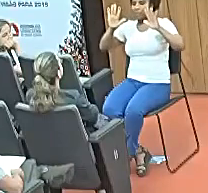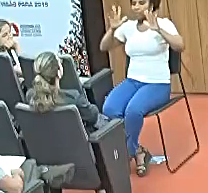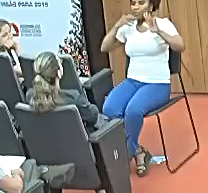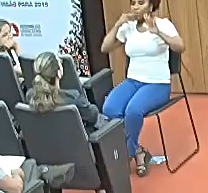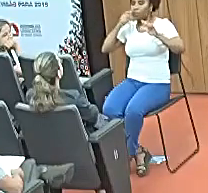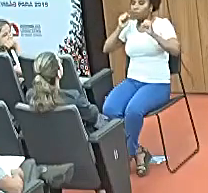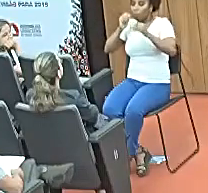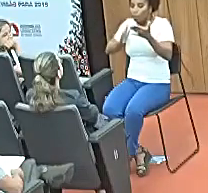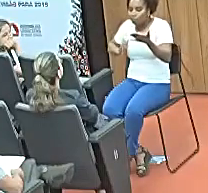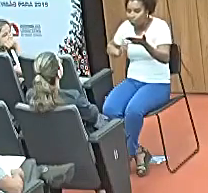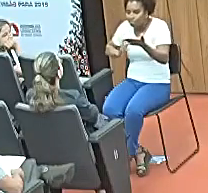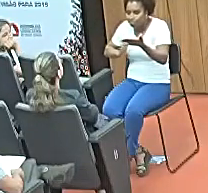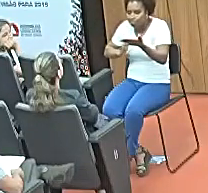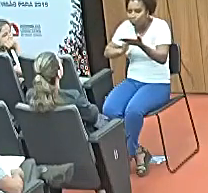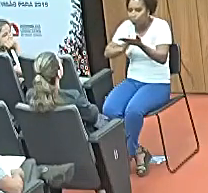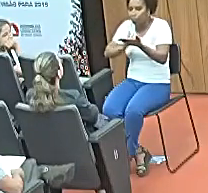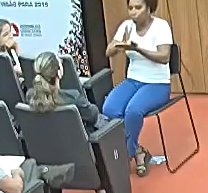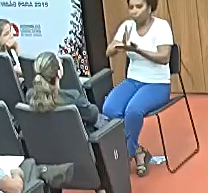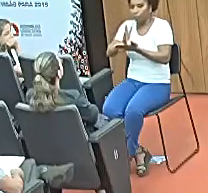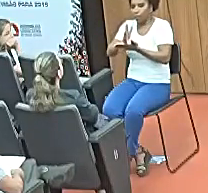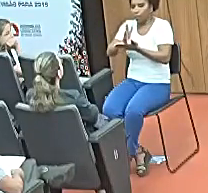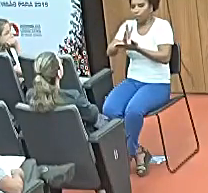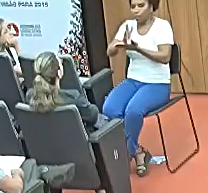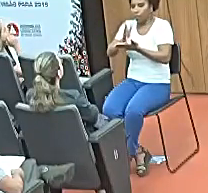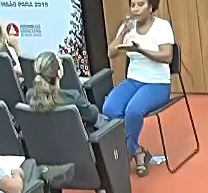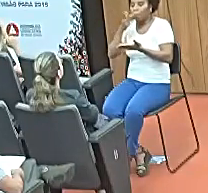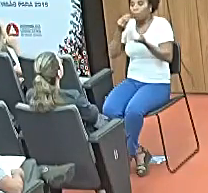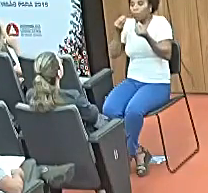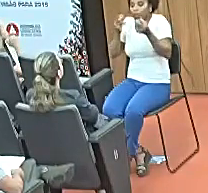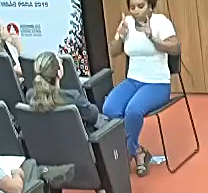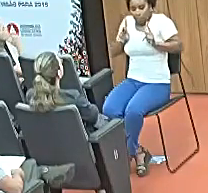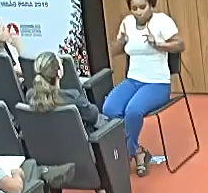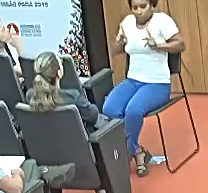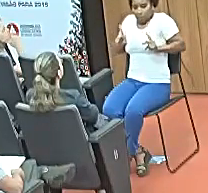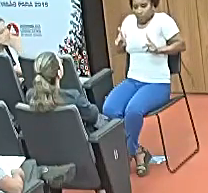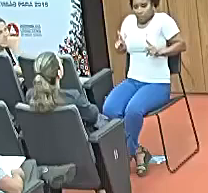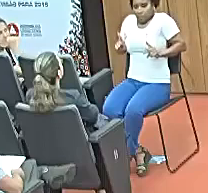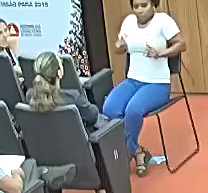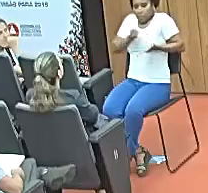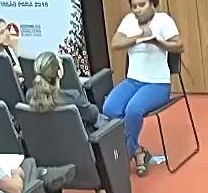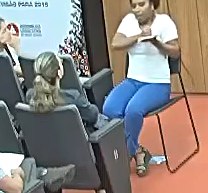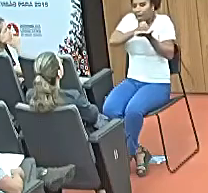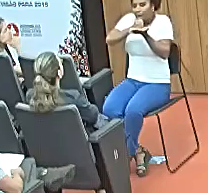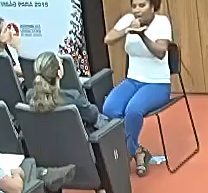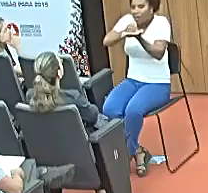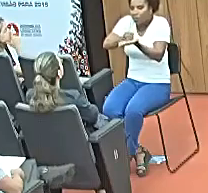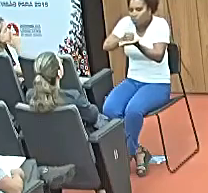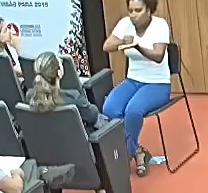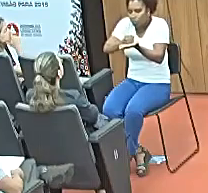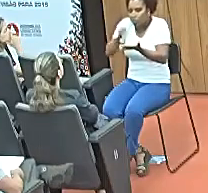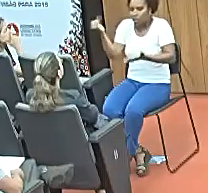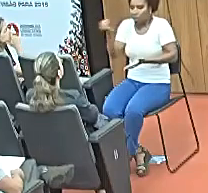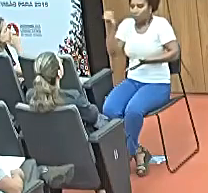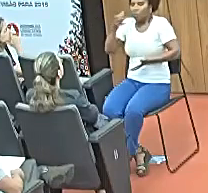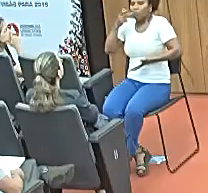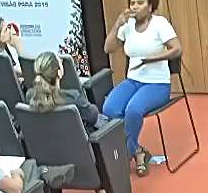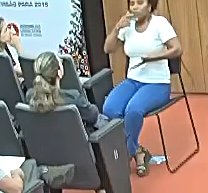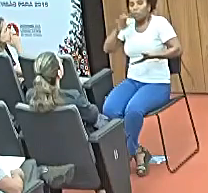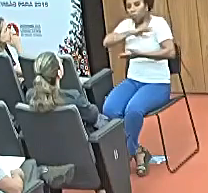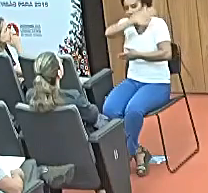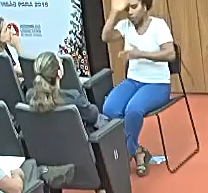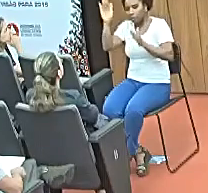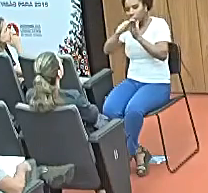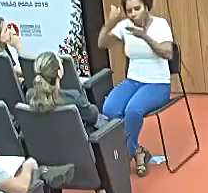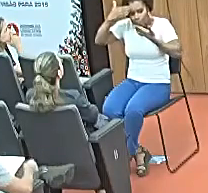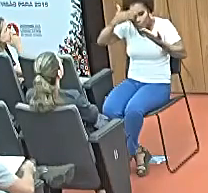aprovadas para que nossa população teve o cuidado com a saúde que todos precisam a todos presentes à comissão um meu muito obrigado e boa